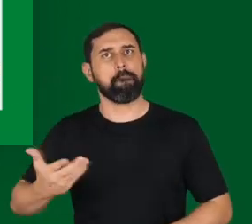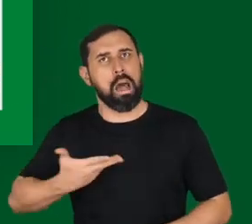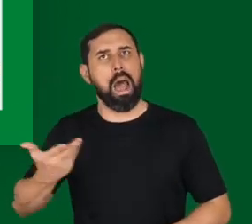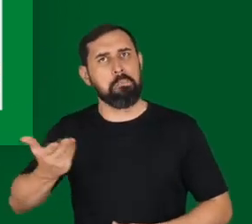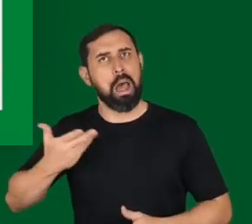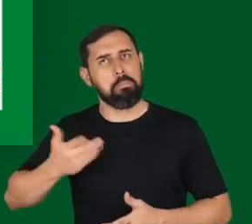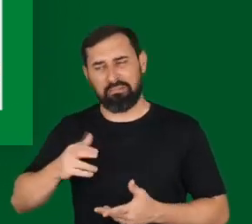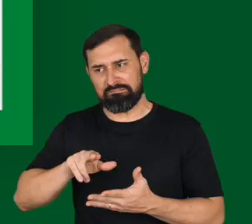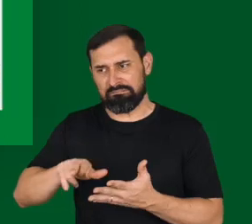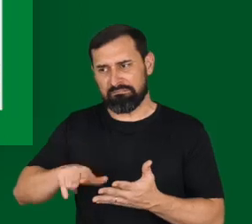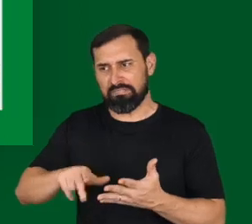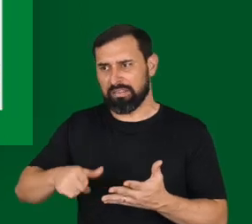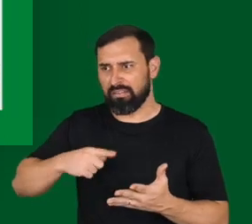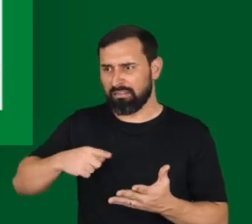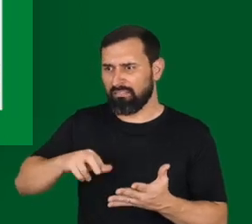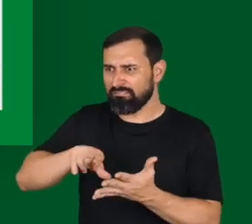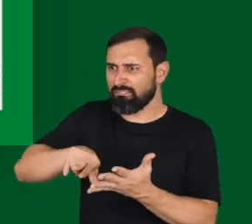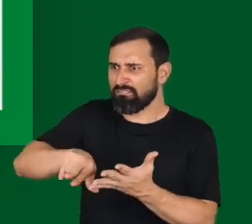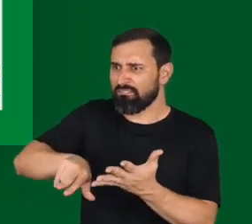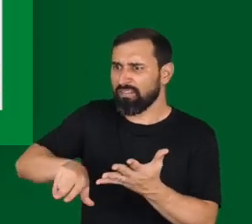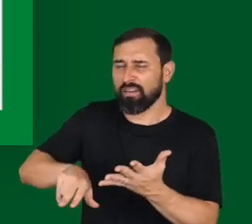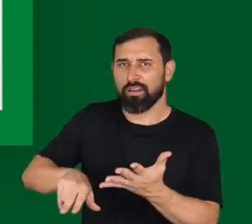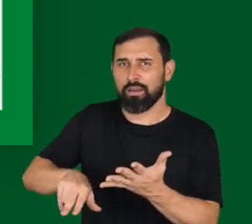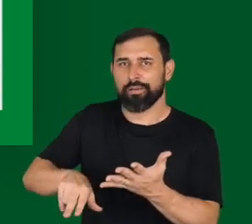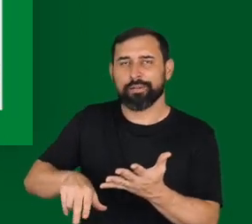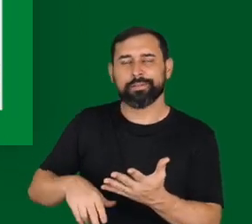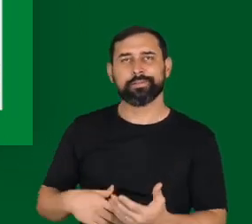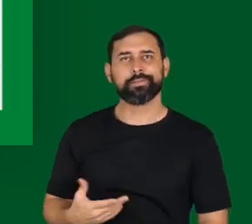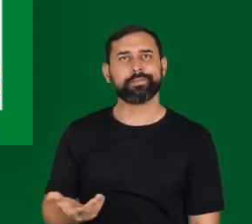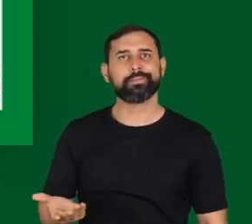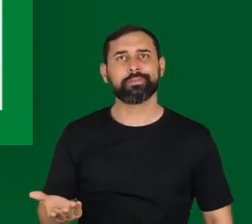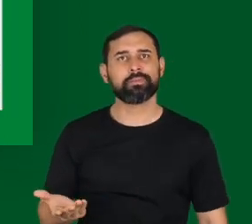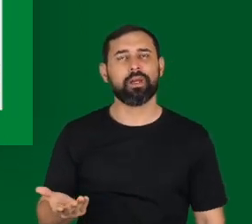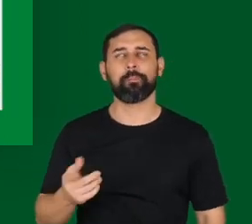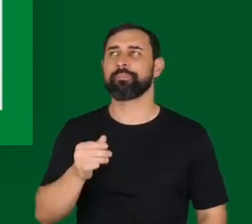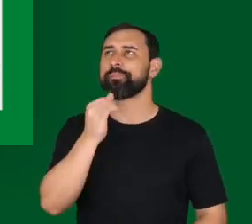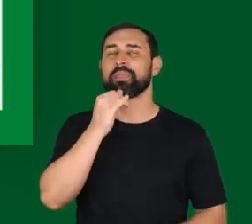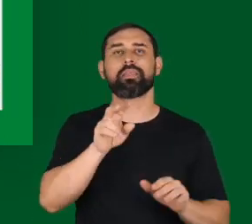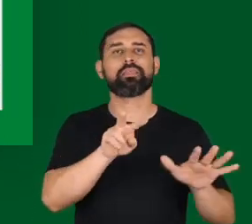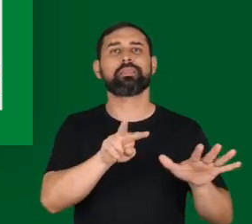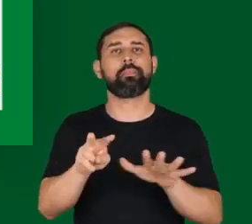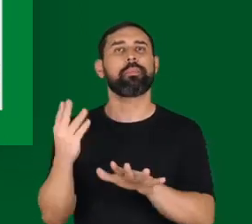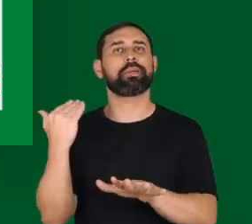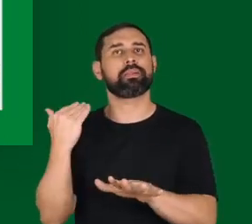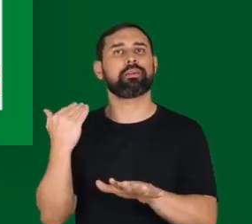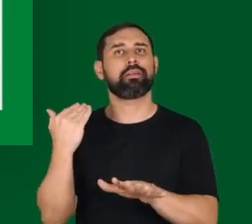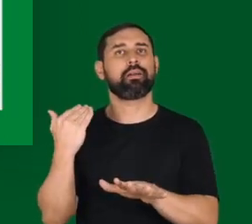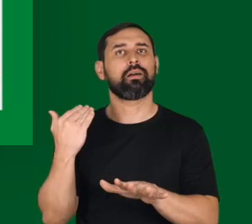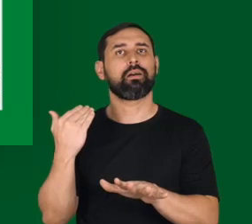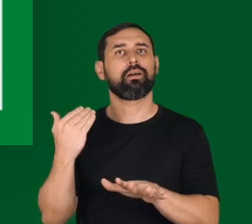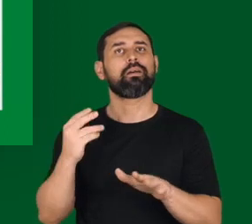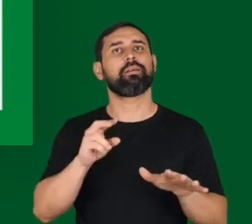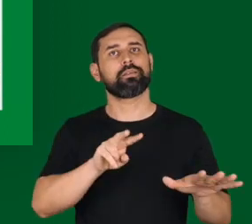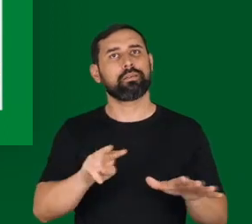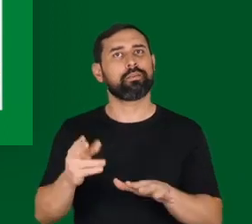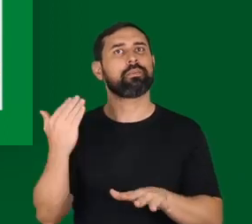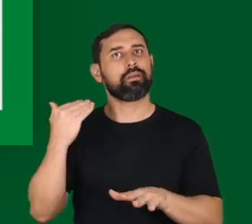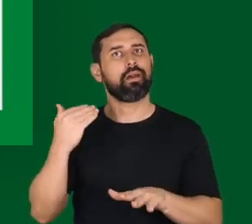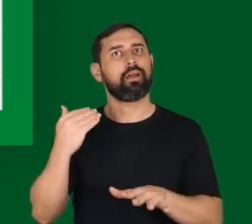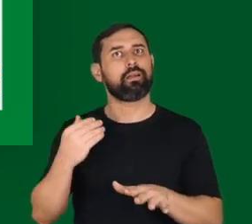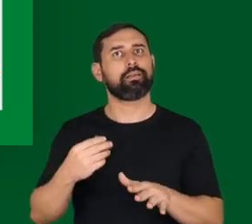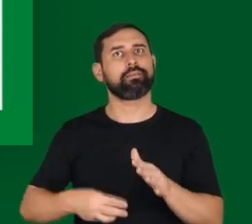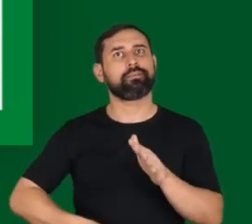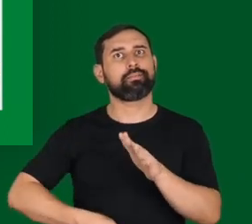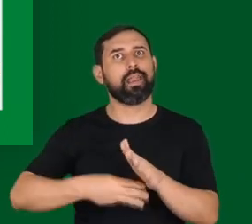gente consegue observar bastante. Então, aquela criança que teve ali semana passada, já teve a terceira vez que aquela criança vem